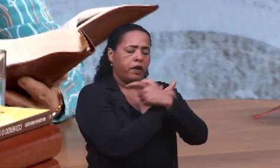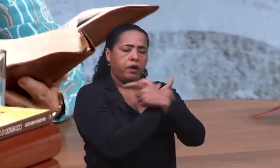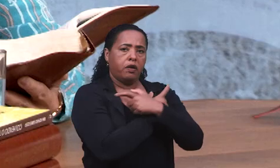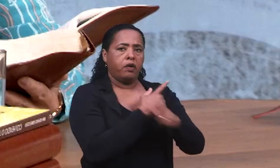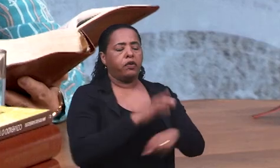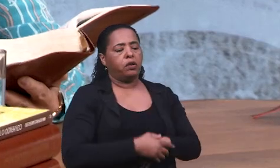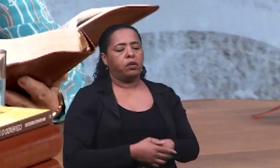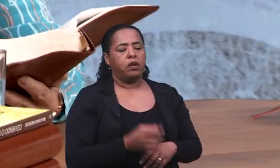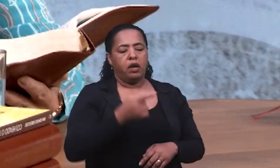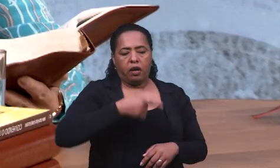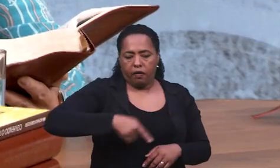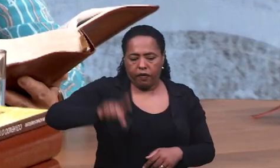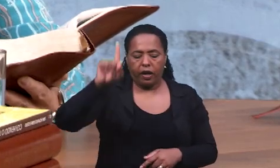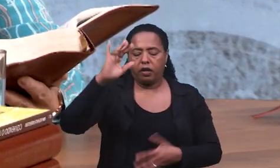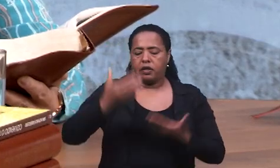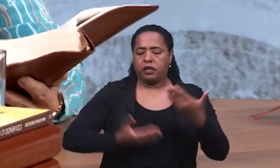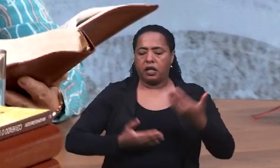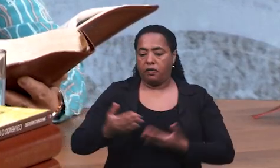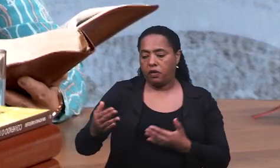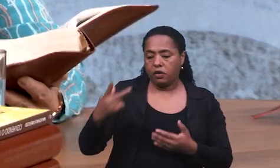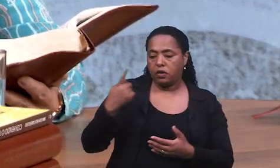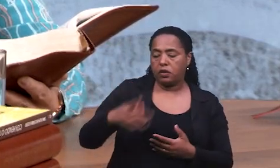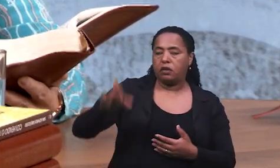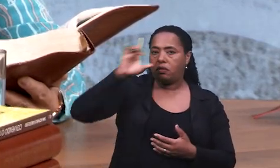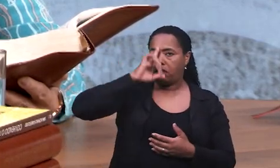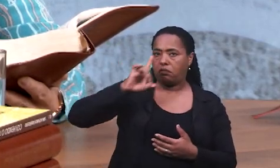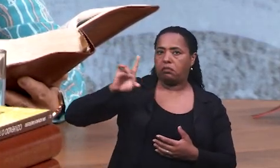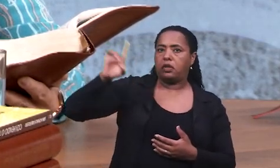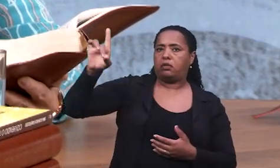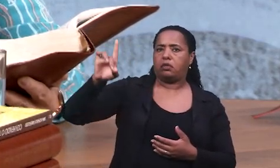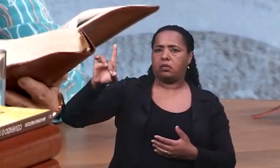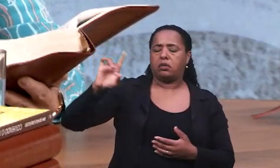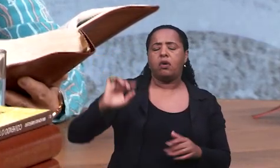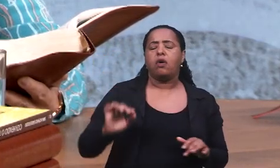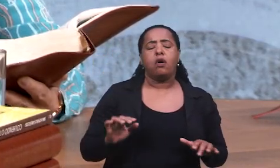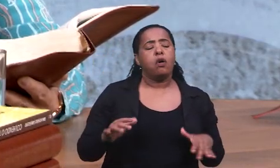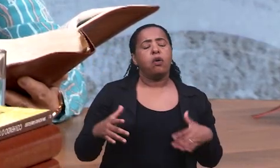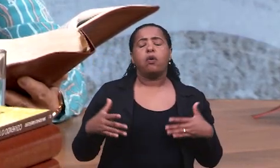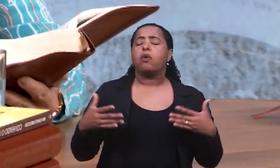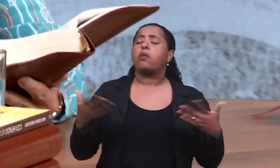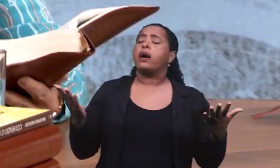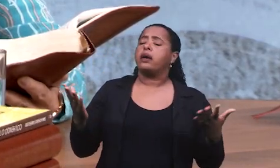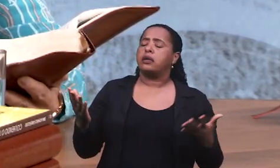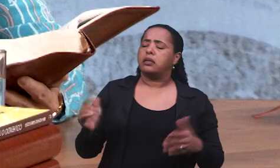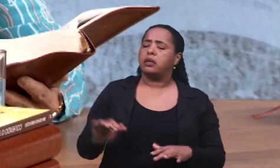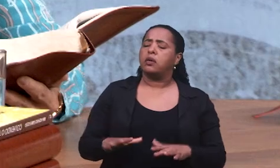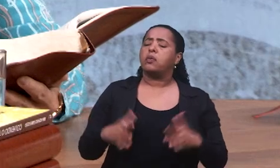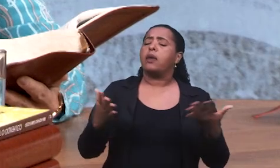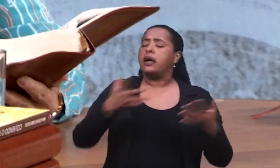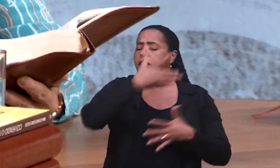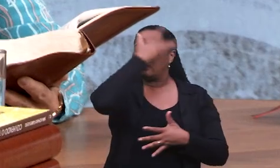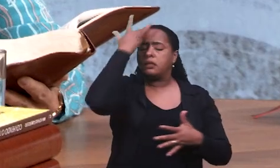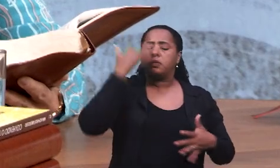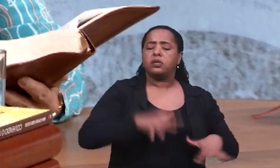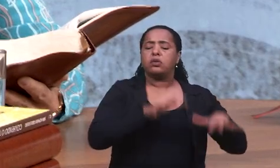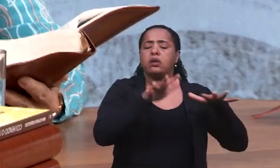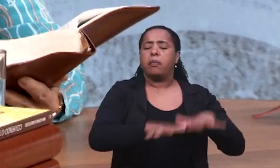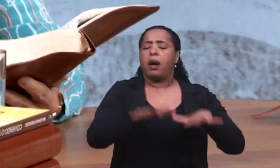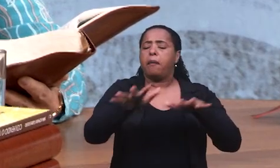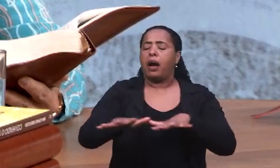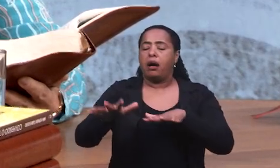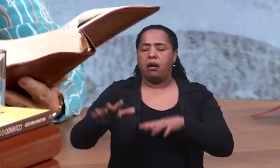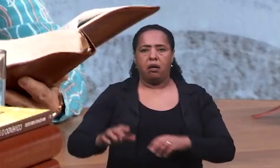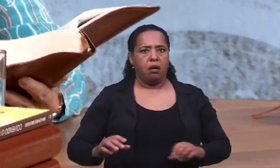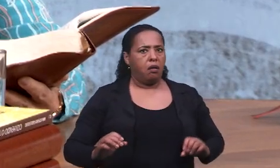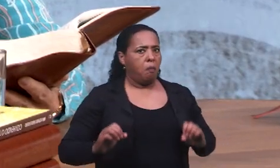ide, servi ao Senhor vosso Deus. Quais são os que hão de ir? E